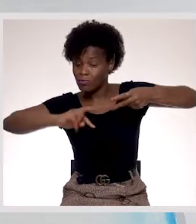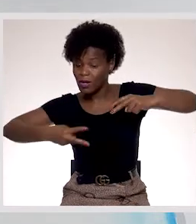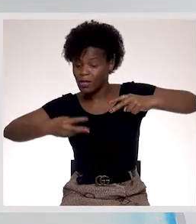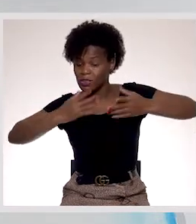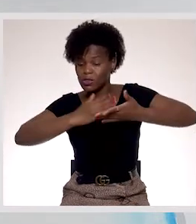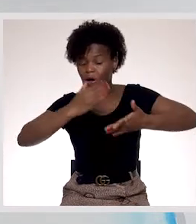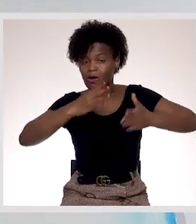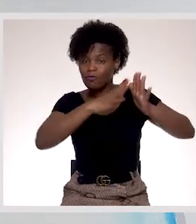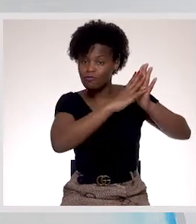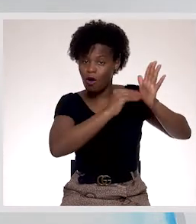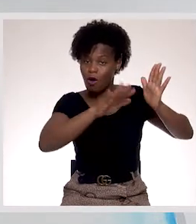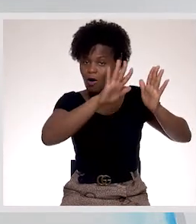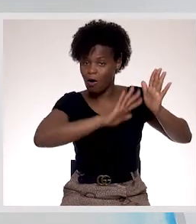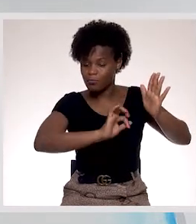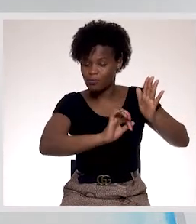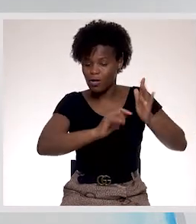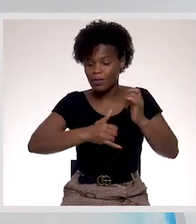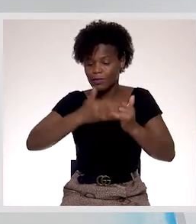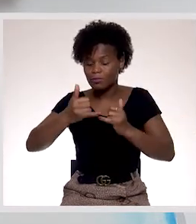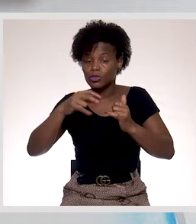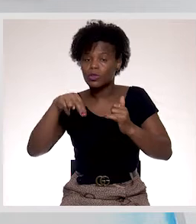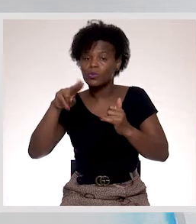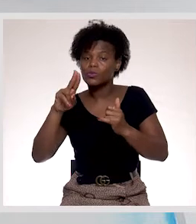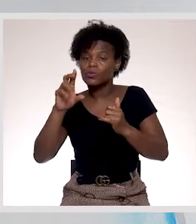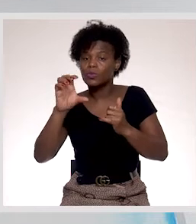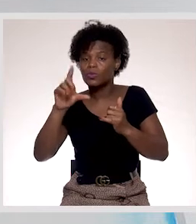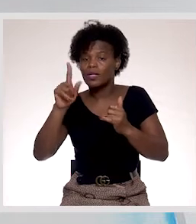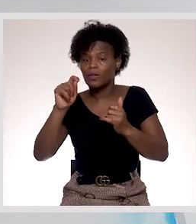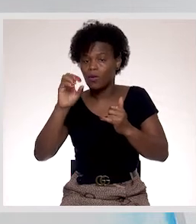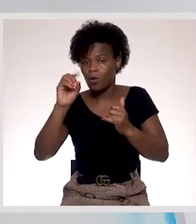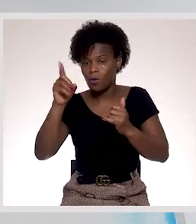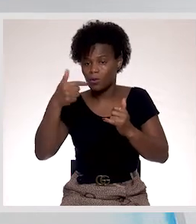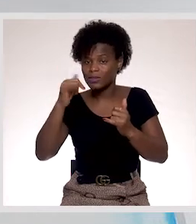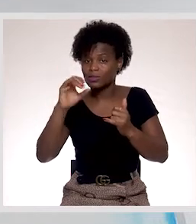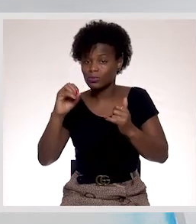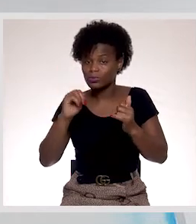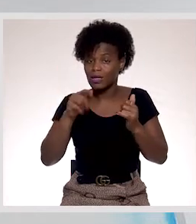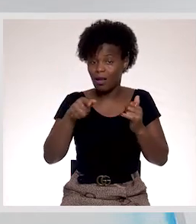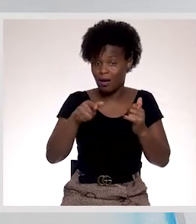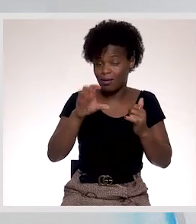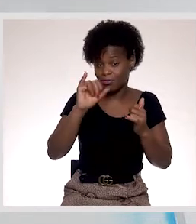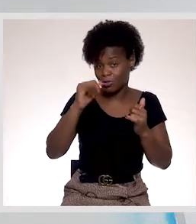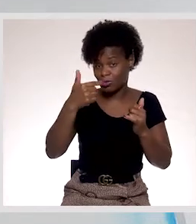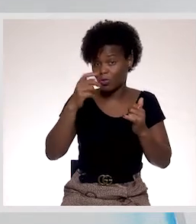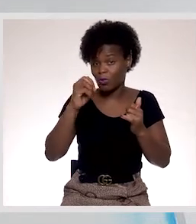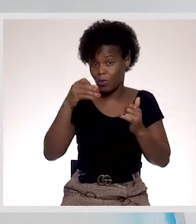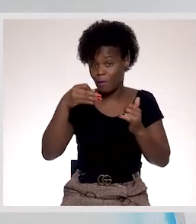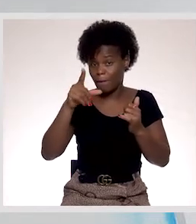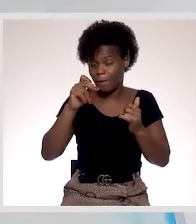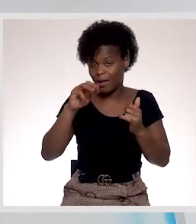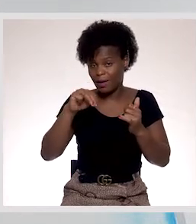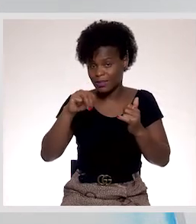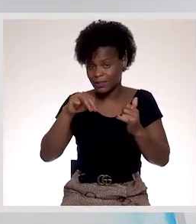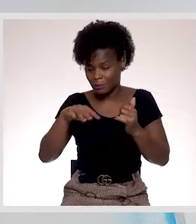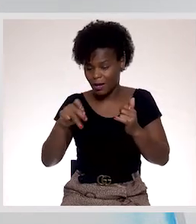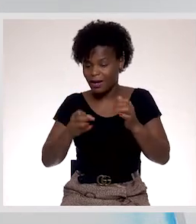serviria aqui de moldes ou forma e a partir dos nucleótidos que estão aqui no citoplasma irá formar aqui duas